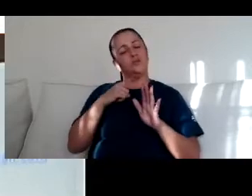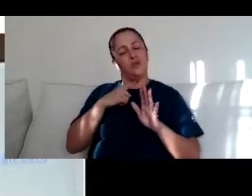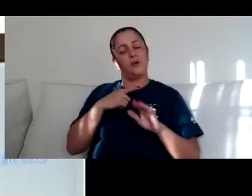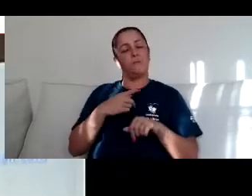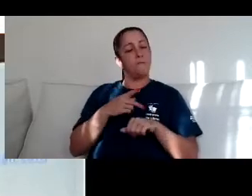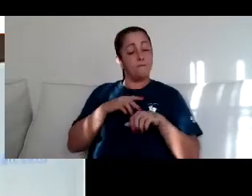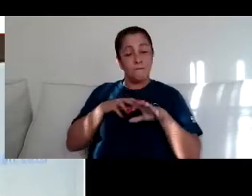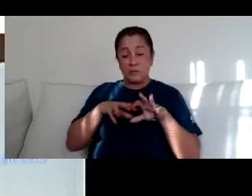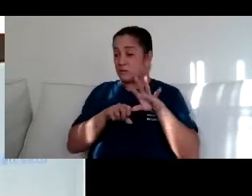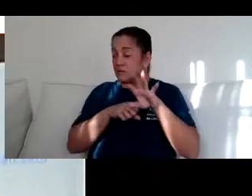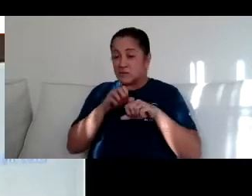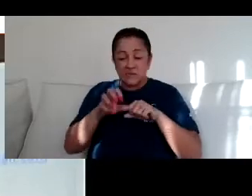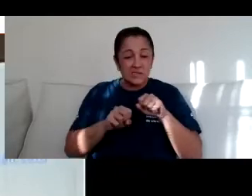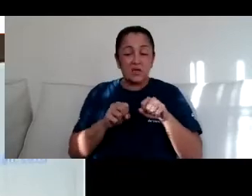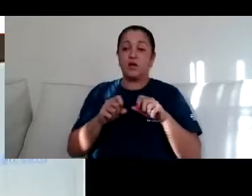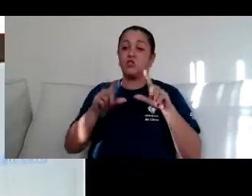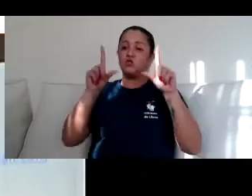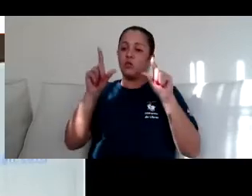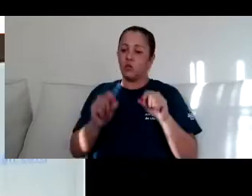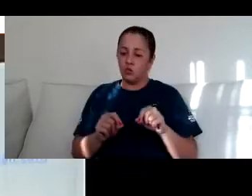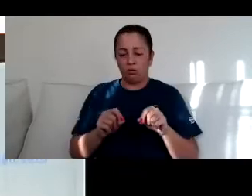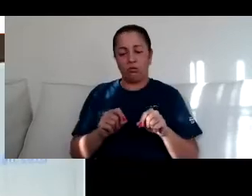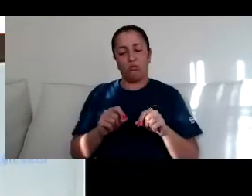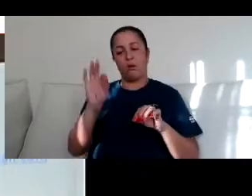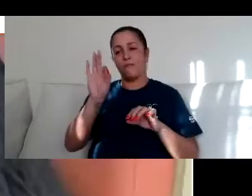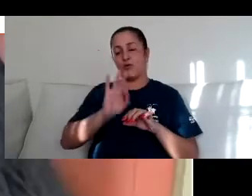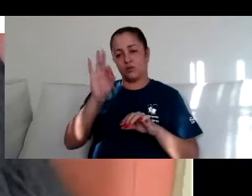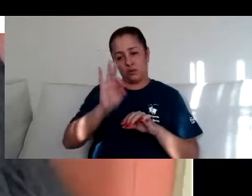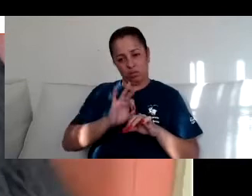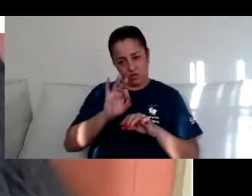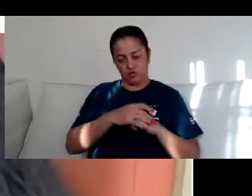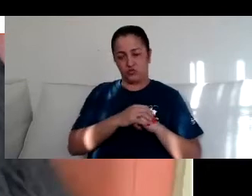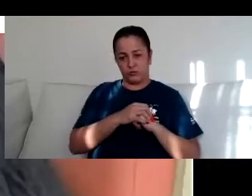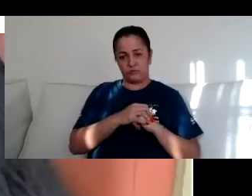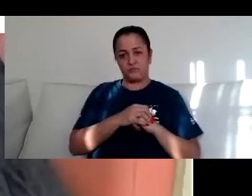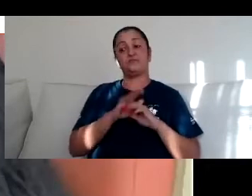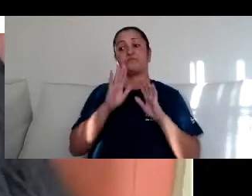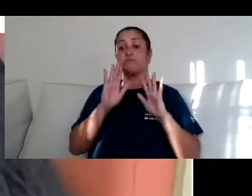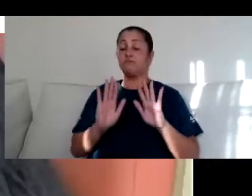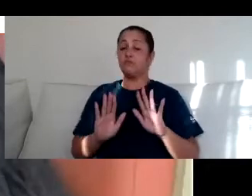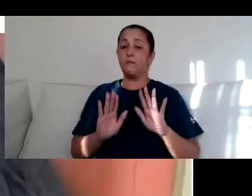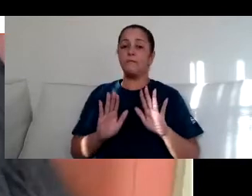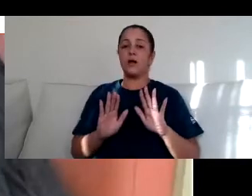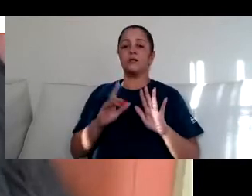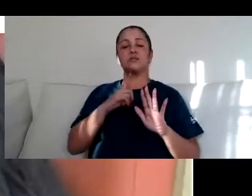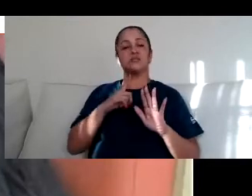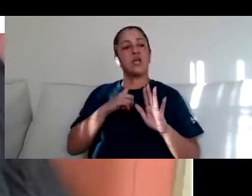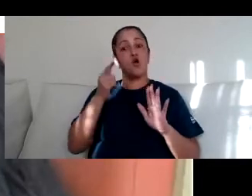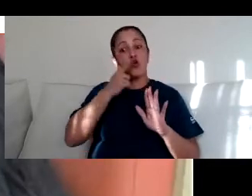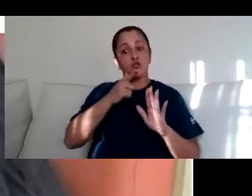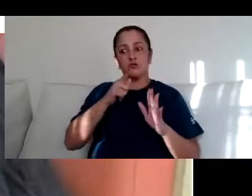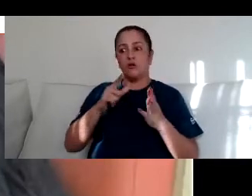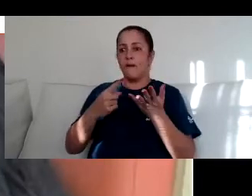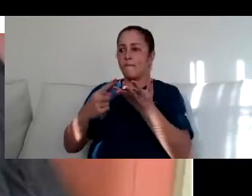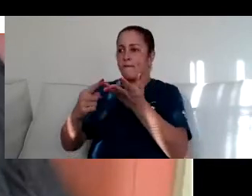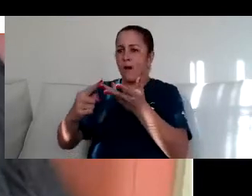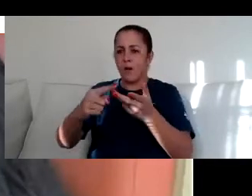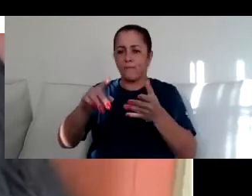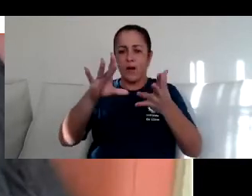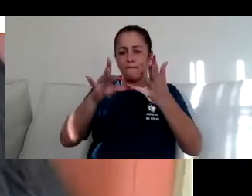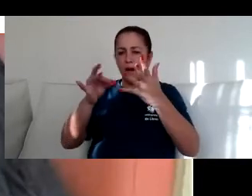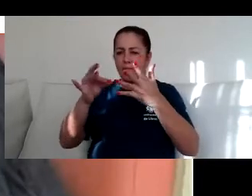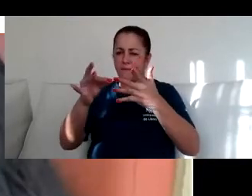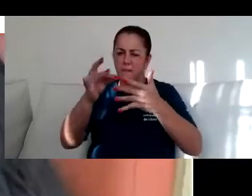a porcentagem de adolescentes grávidas no território. Porém, ao reunir as lideranças comunitárias e